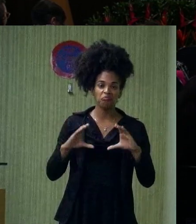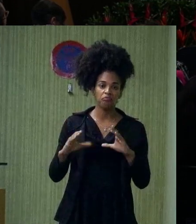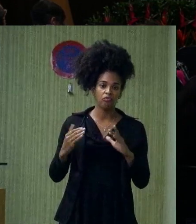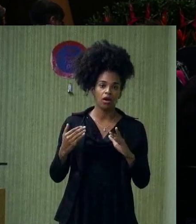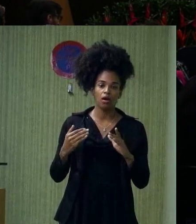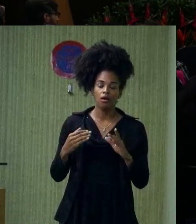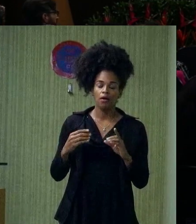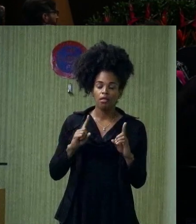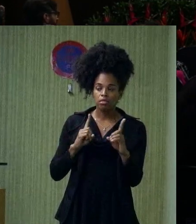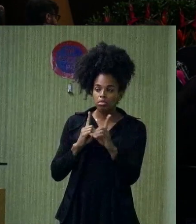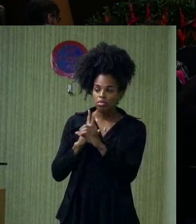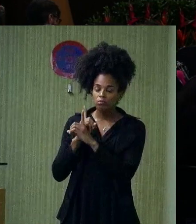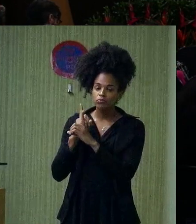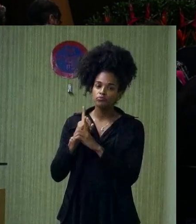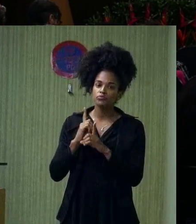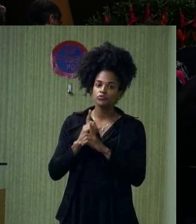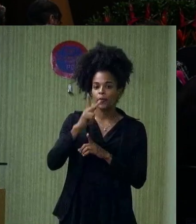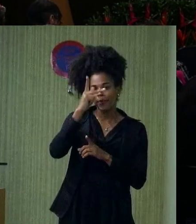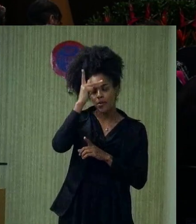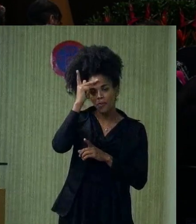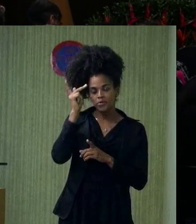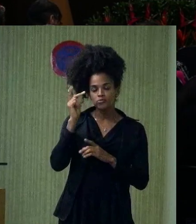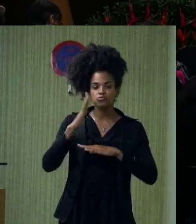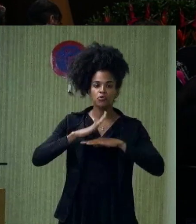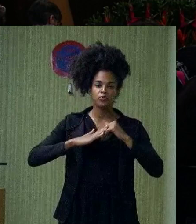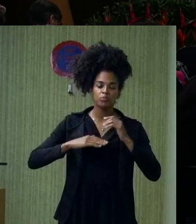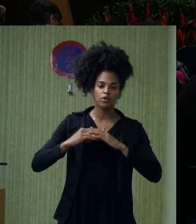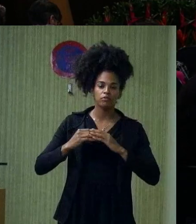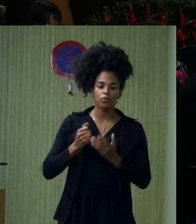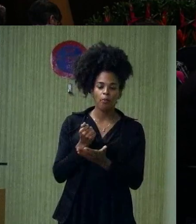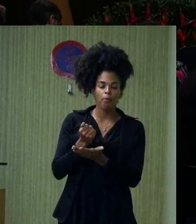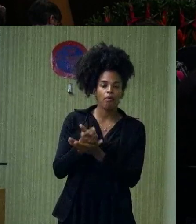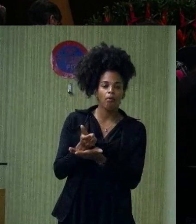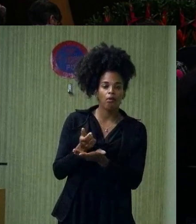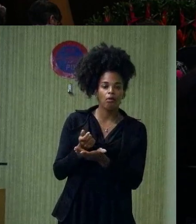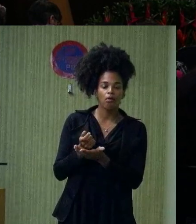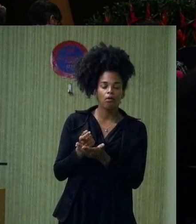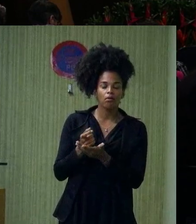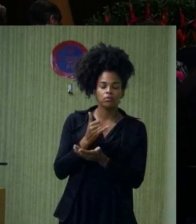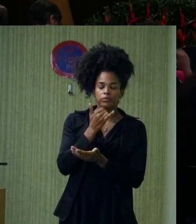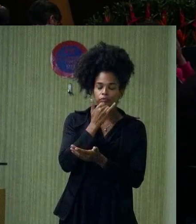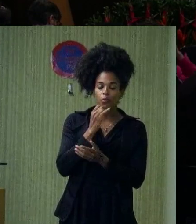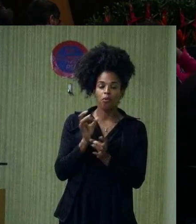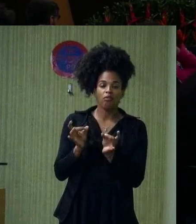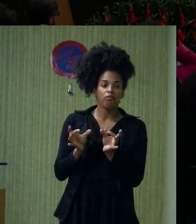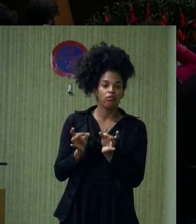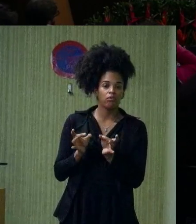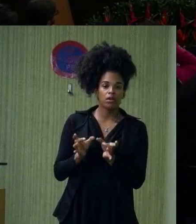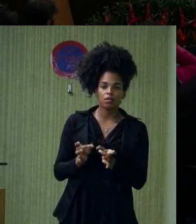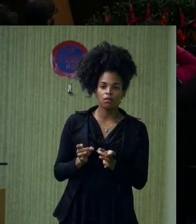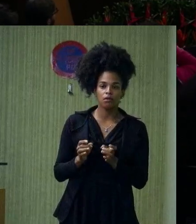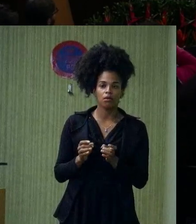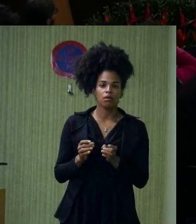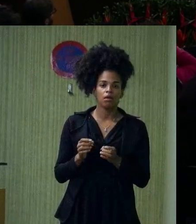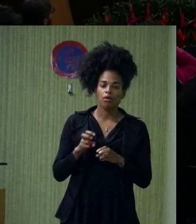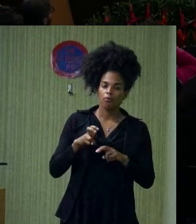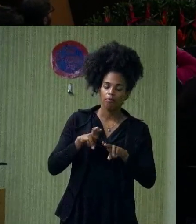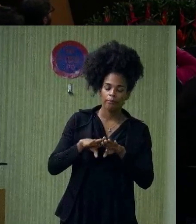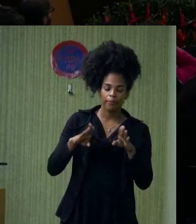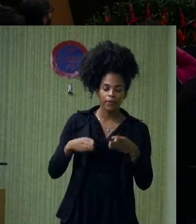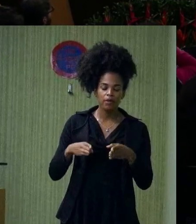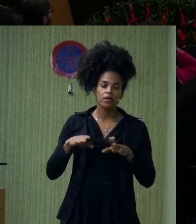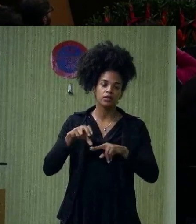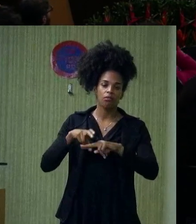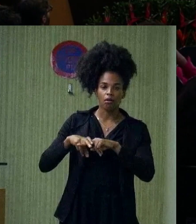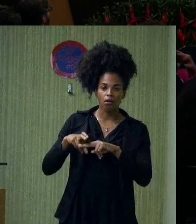fornecedores que em tempo hábil aqui nós em uniões né o cento de apoio com os promotores regionais da educação nós temos aqui na plateia